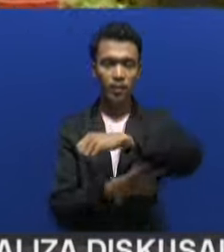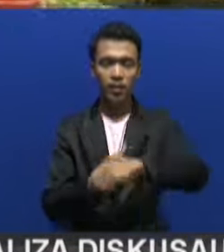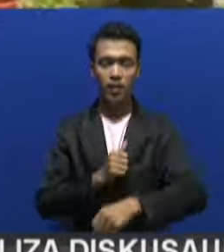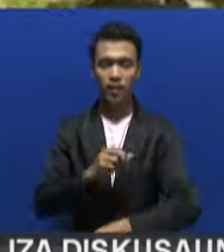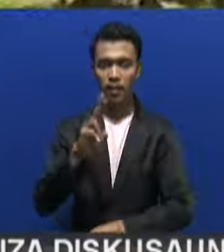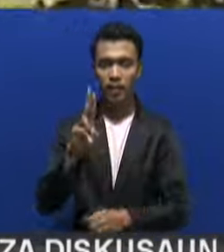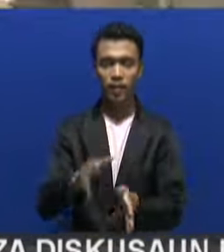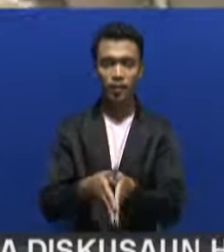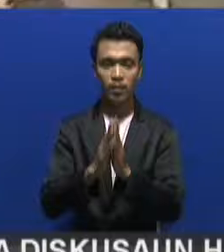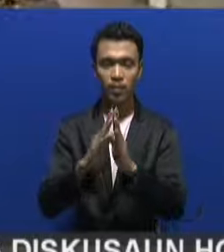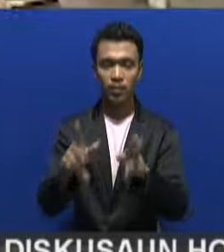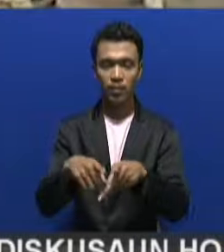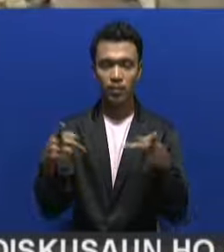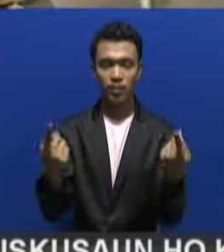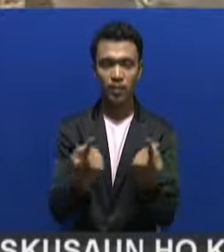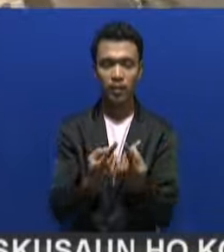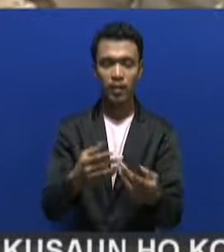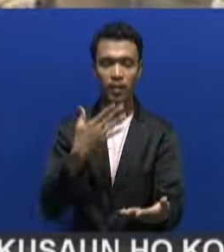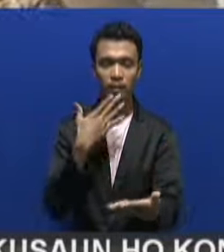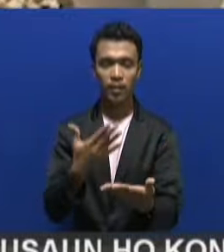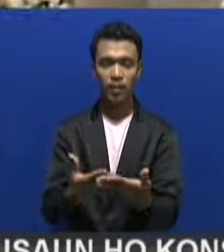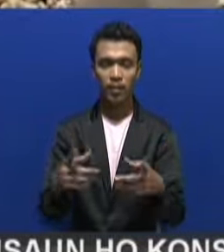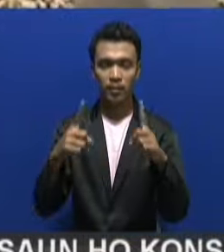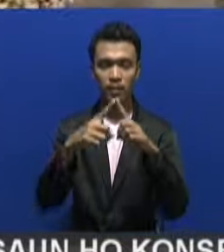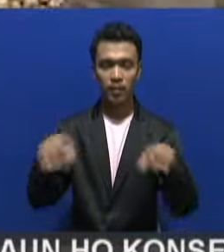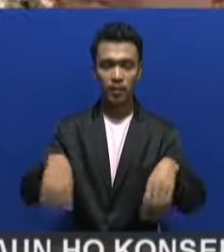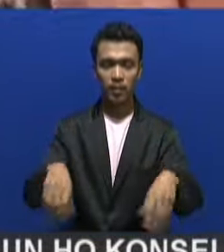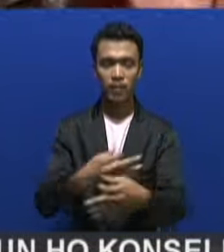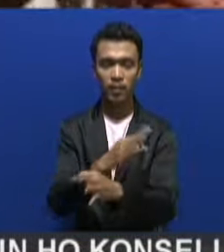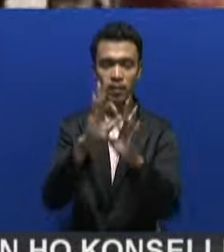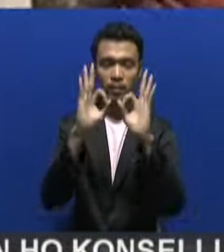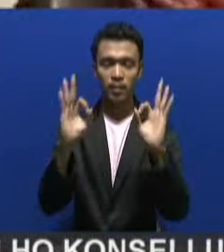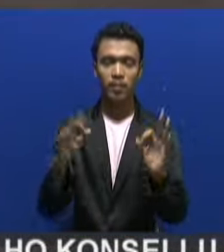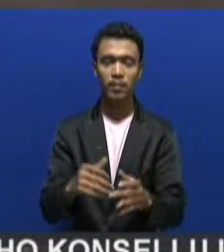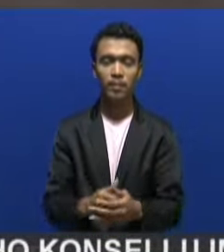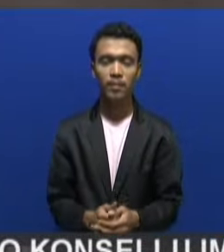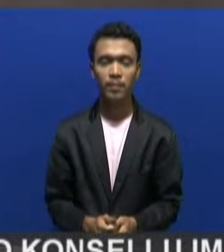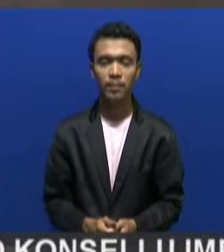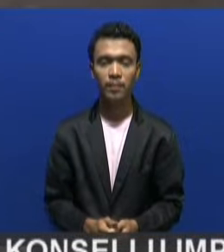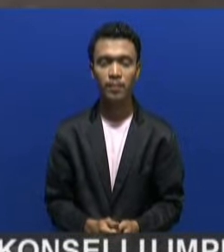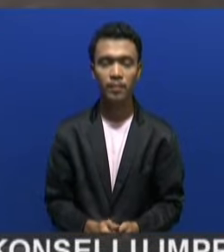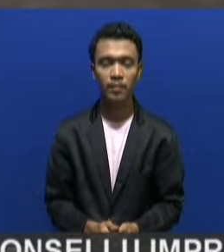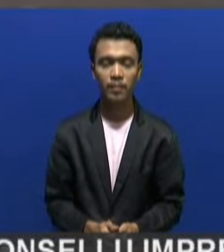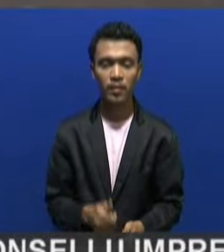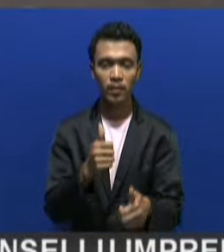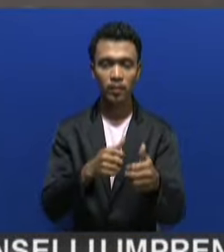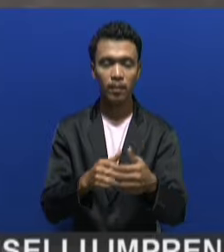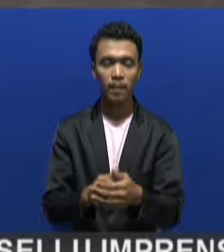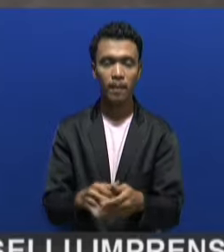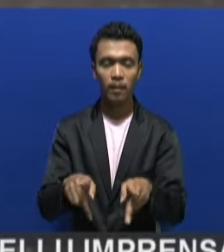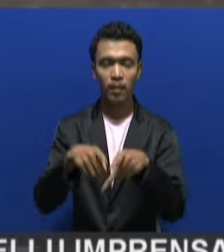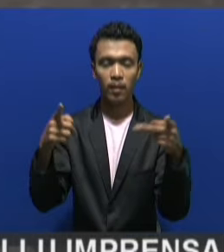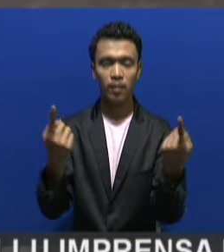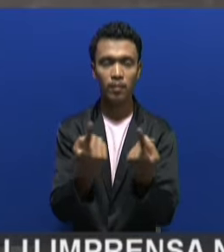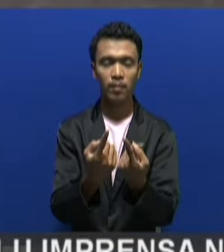exige companhia construtora a garantir a qualidade de obra no finalizador do projeto do contrato. Da companhia outro